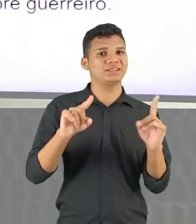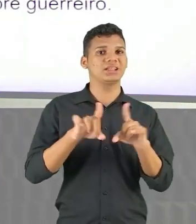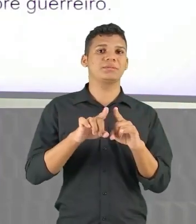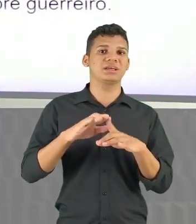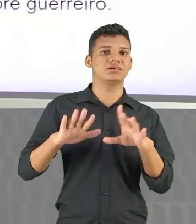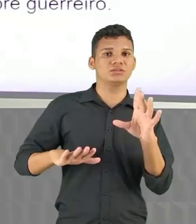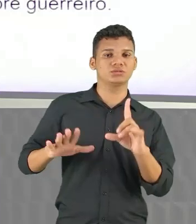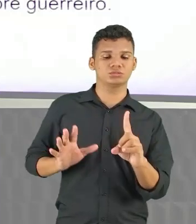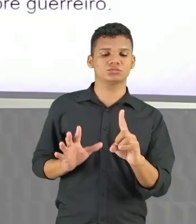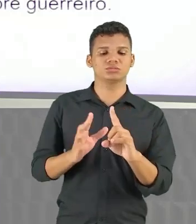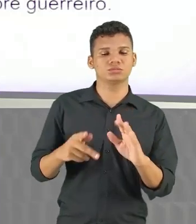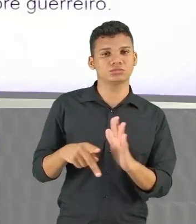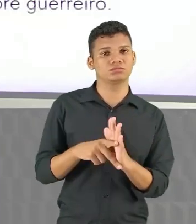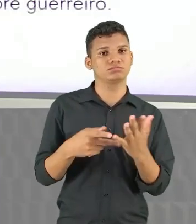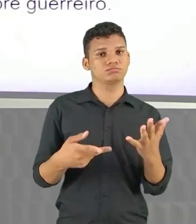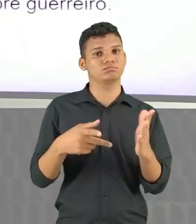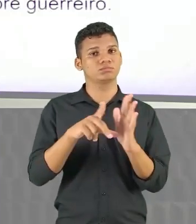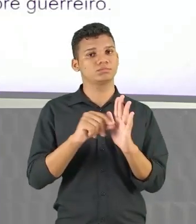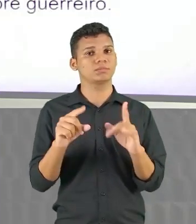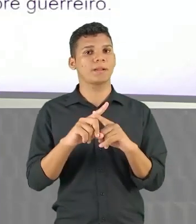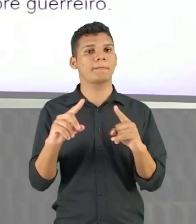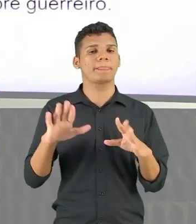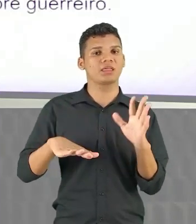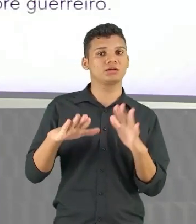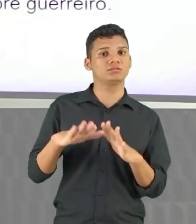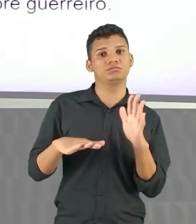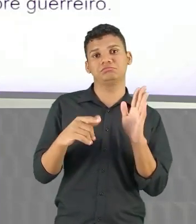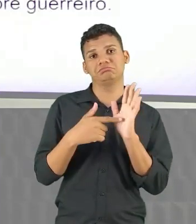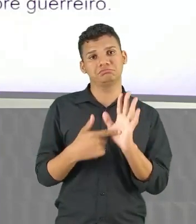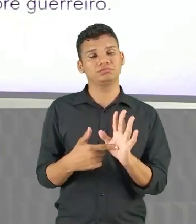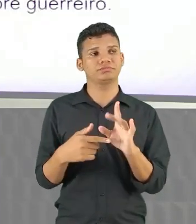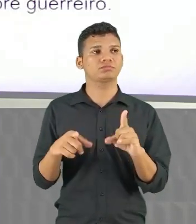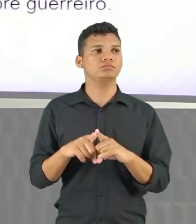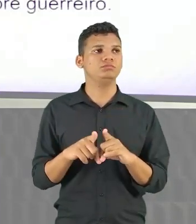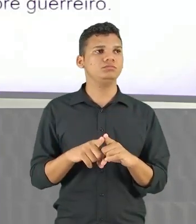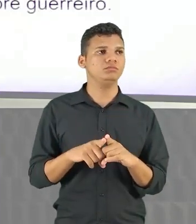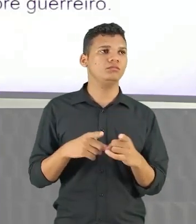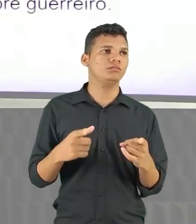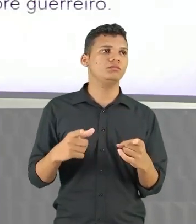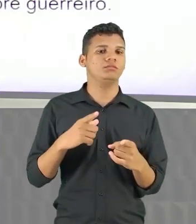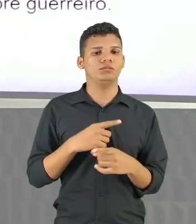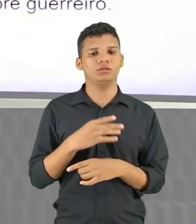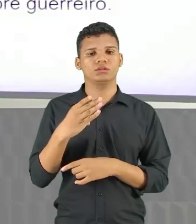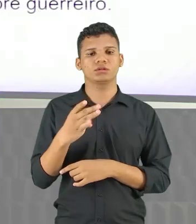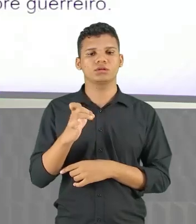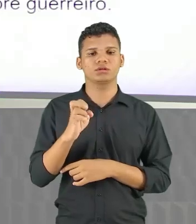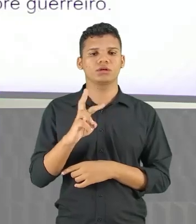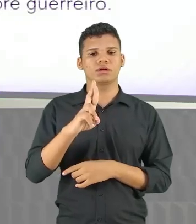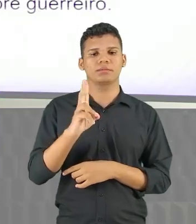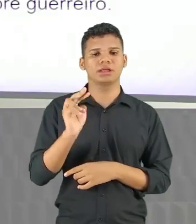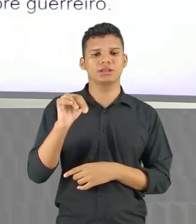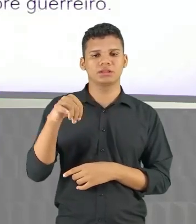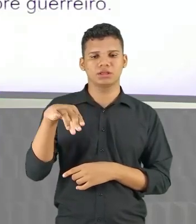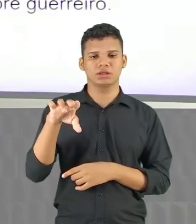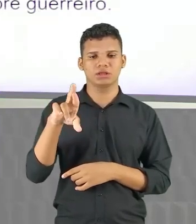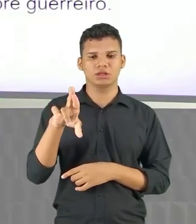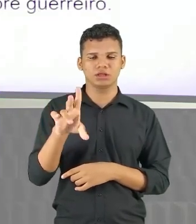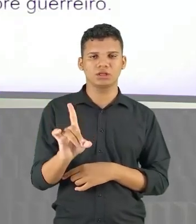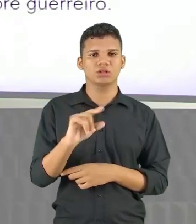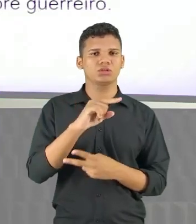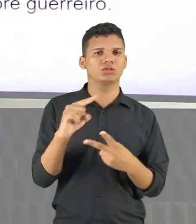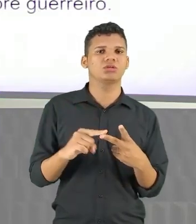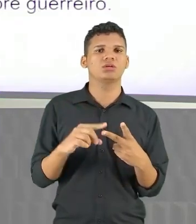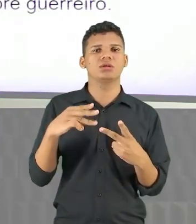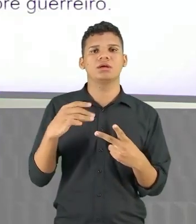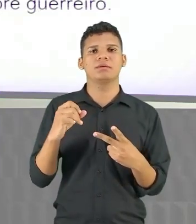influenciar na percepção do autor e isso vai ser refletido nas suas produções. A gente vê isso em Bernardo Guimarães, a gente vê isso em Machado de Assis, no